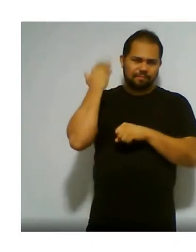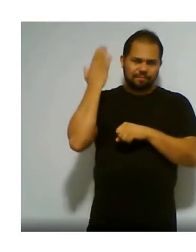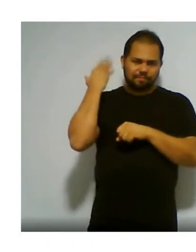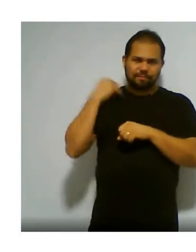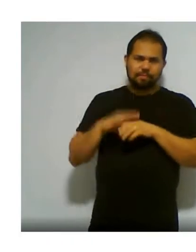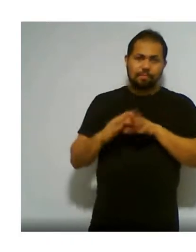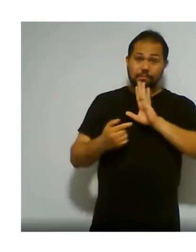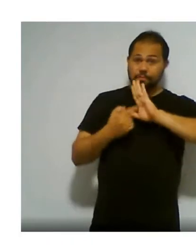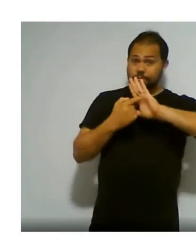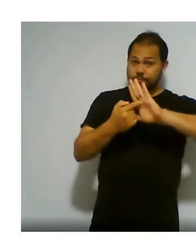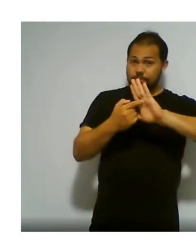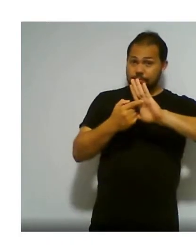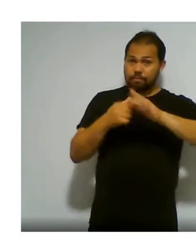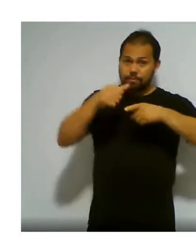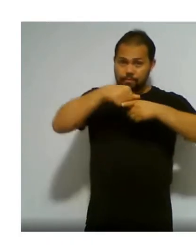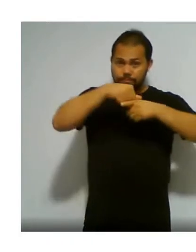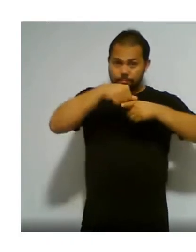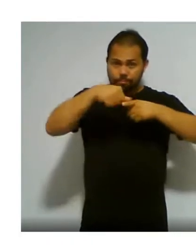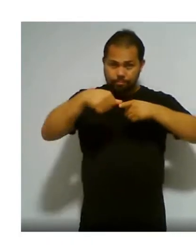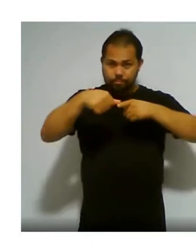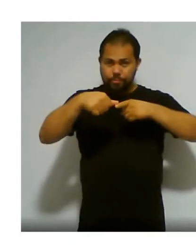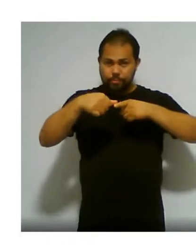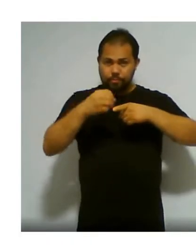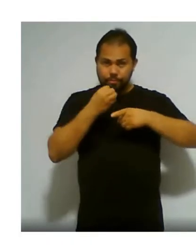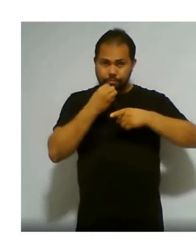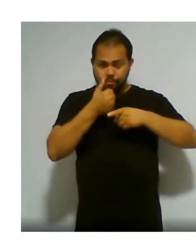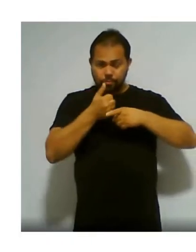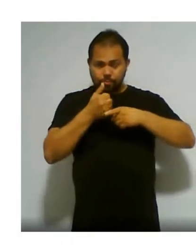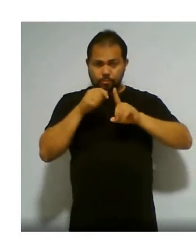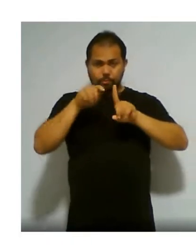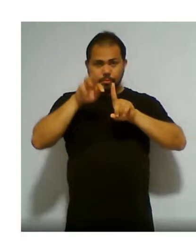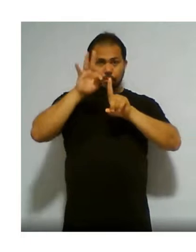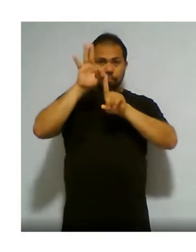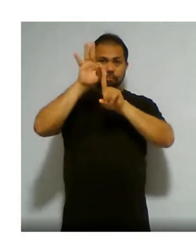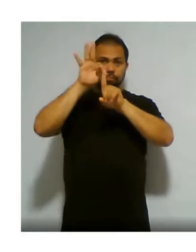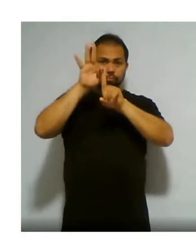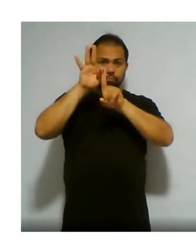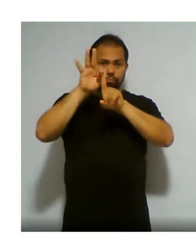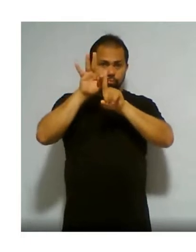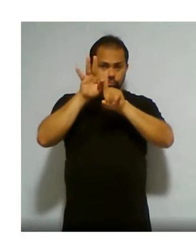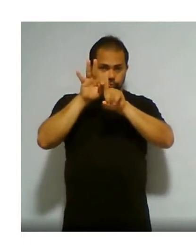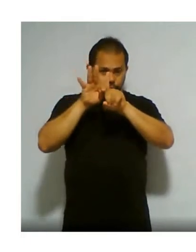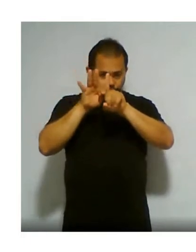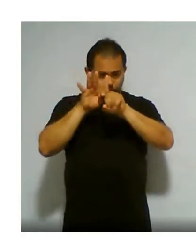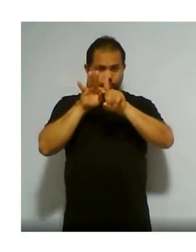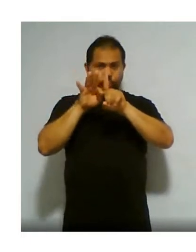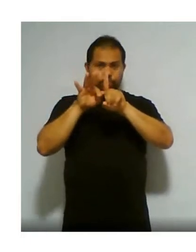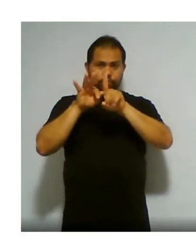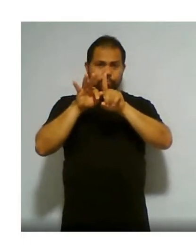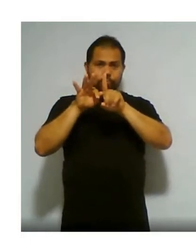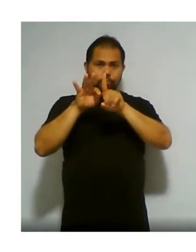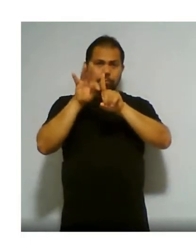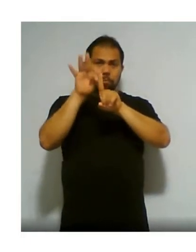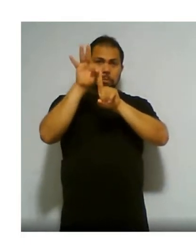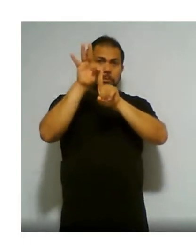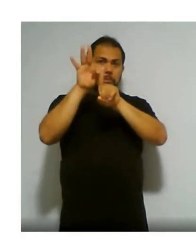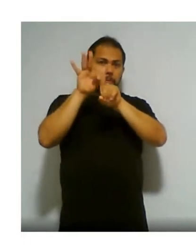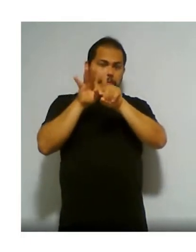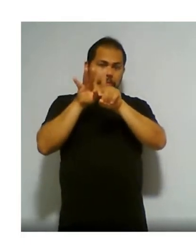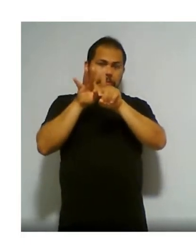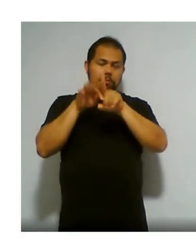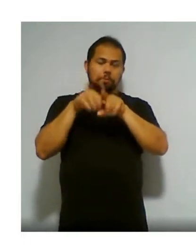a pasta térmica deles fez com que o computador alcançasse a menor temperatura, chegou a apenas 73,2 graus, e as